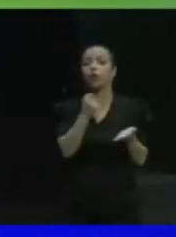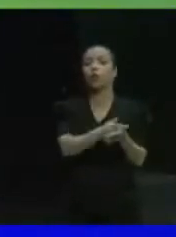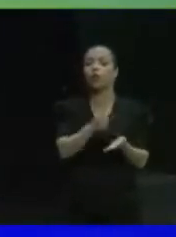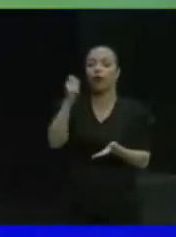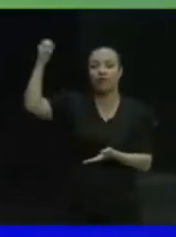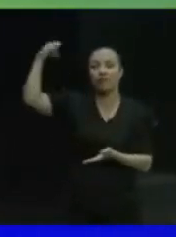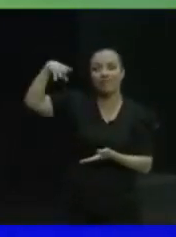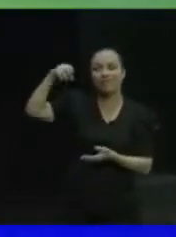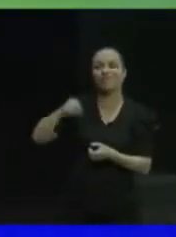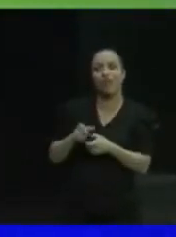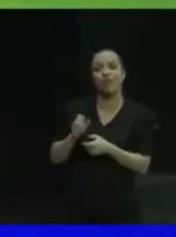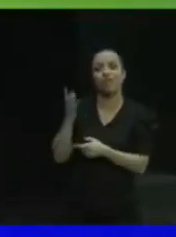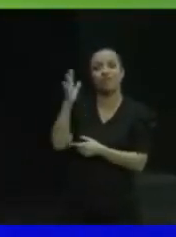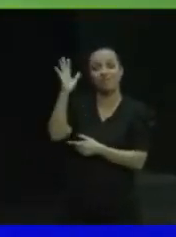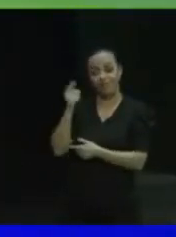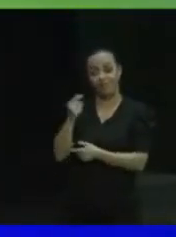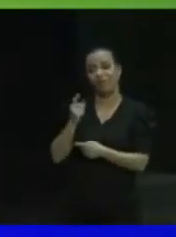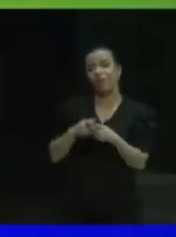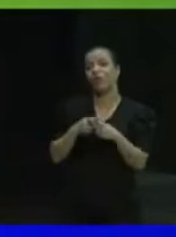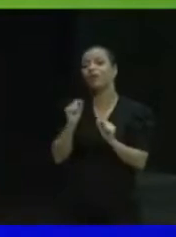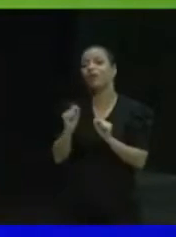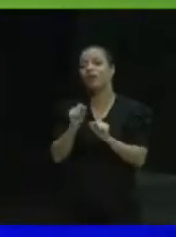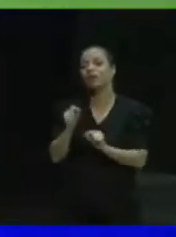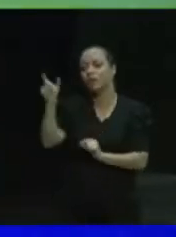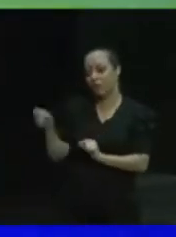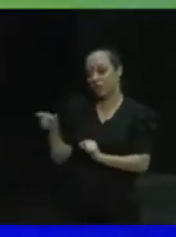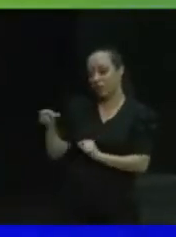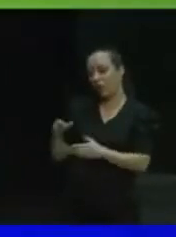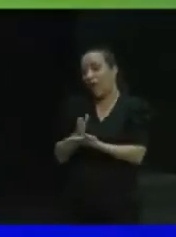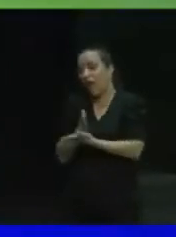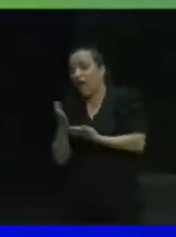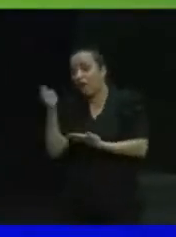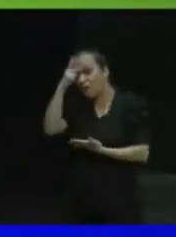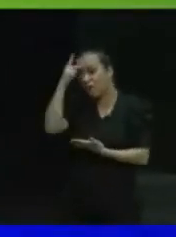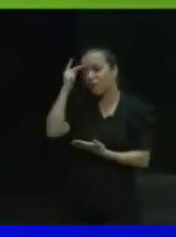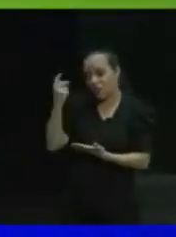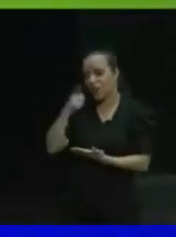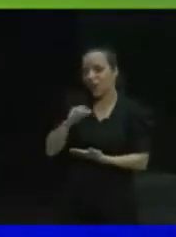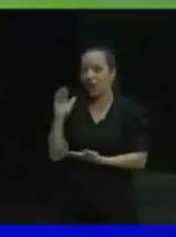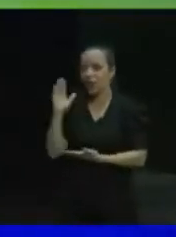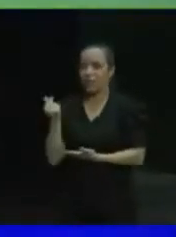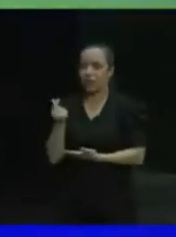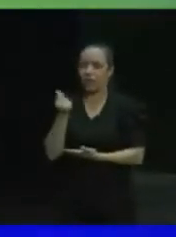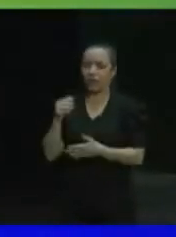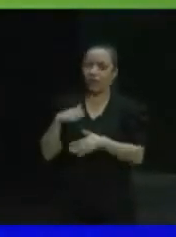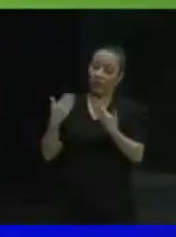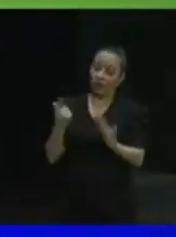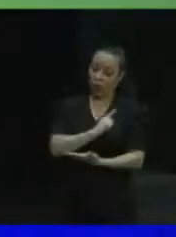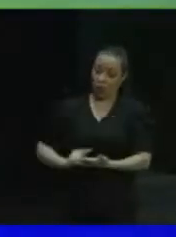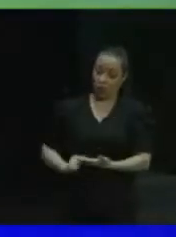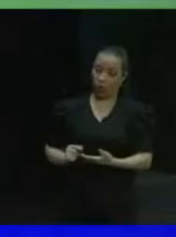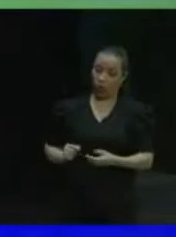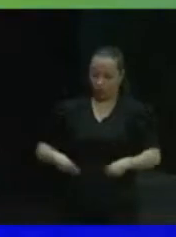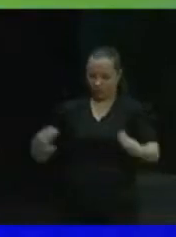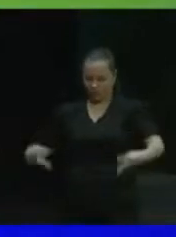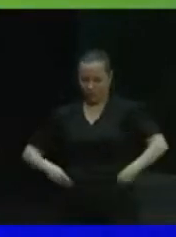mais dinheiro. E aí, o governo gasta mais do que pode. E lá vem mais inflação.